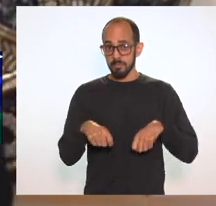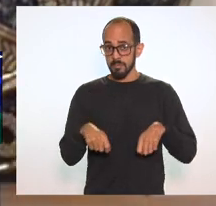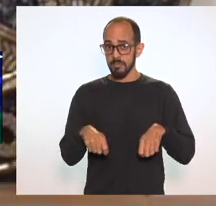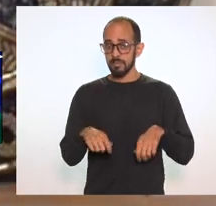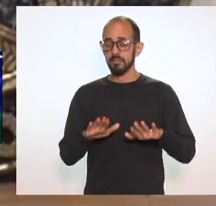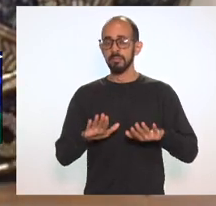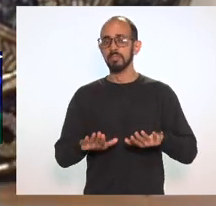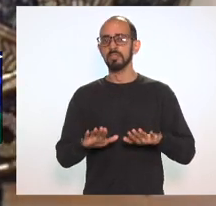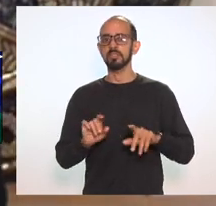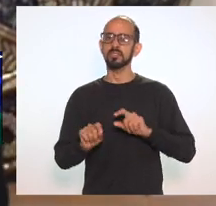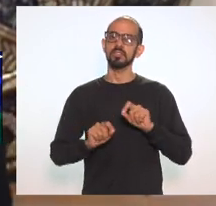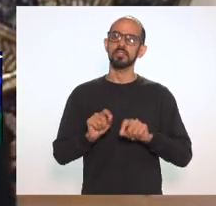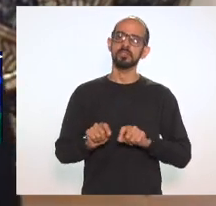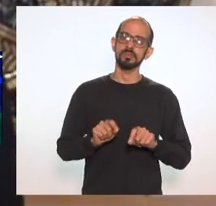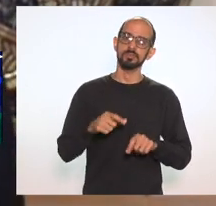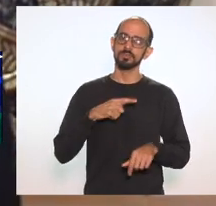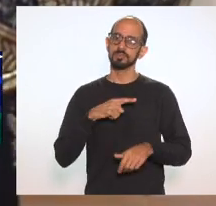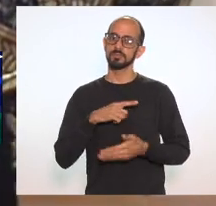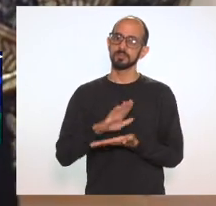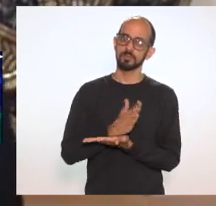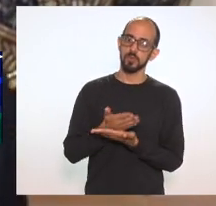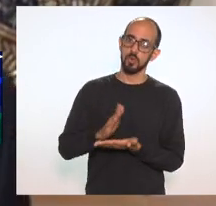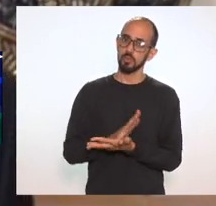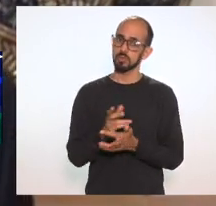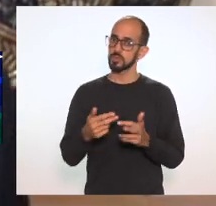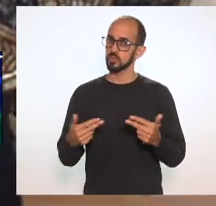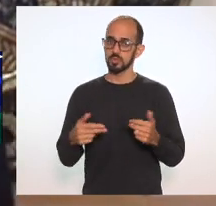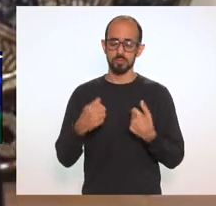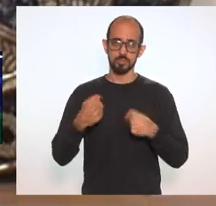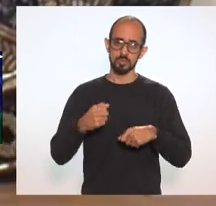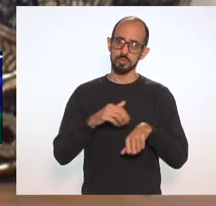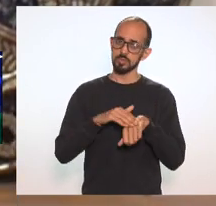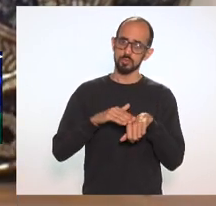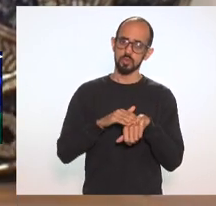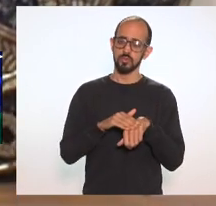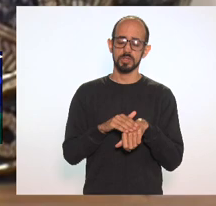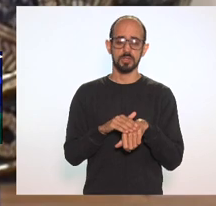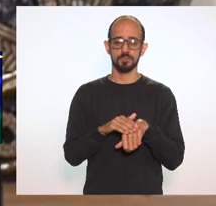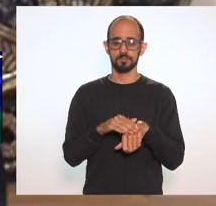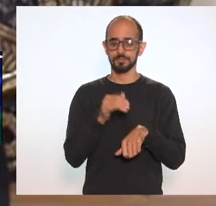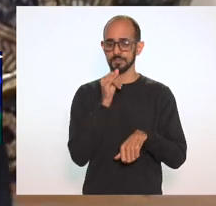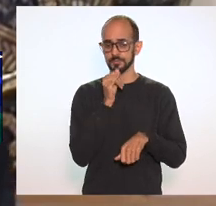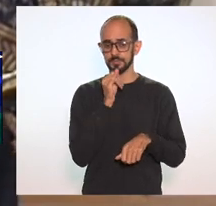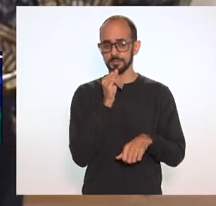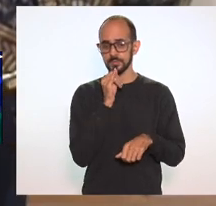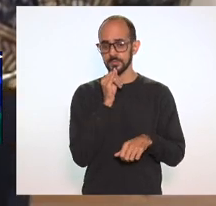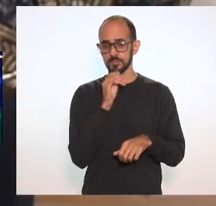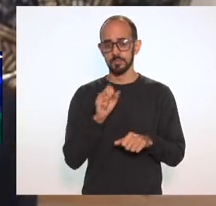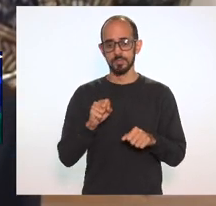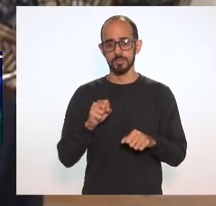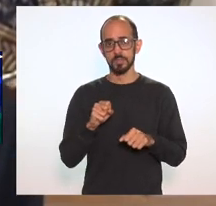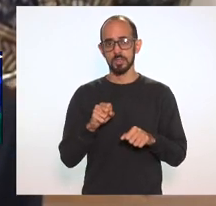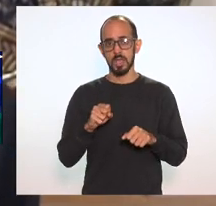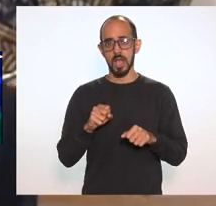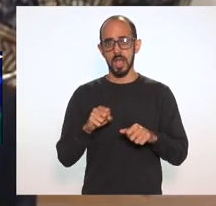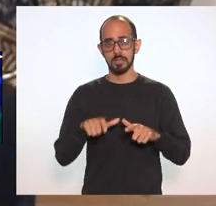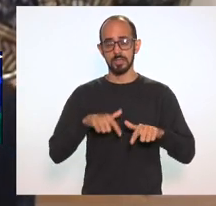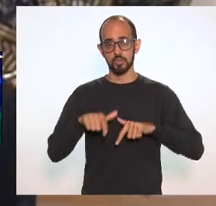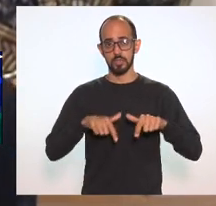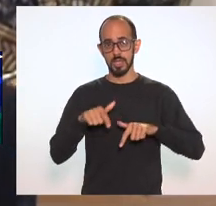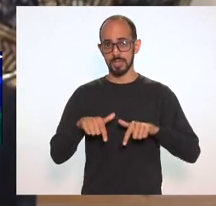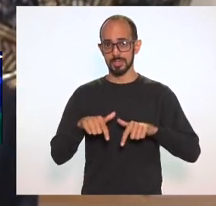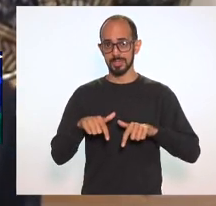mas tem algumas coisas que tem esse tratadas por exemplo se aquelas atividades essenciais